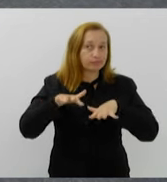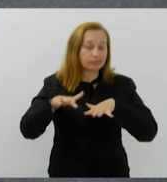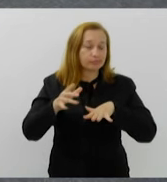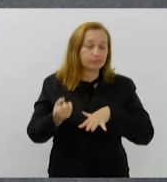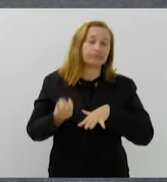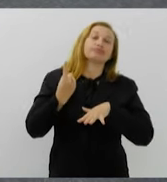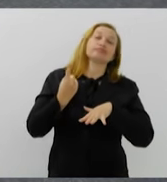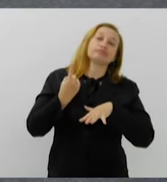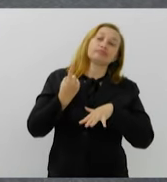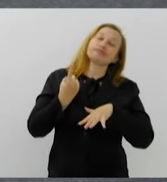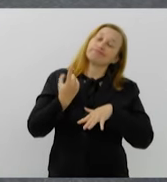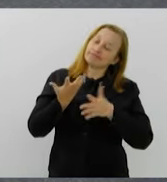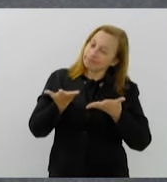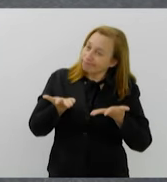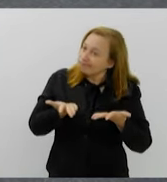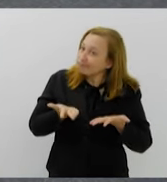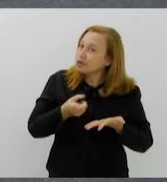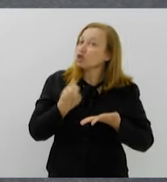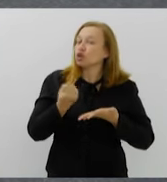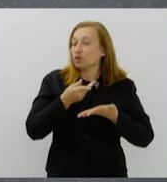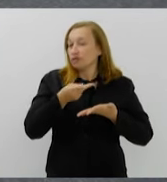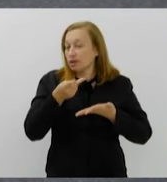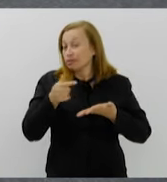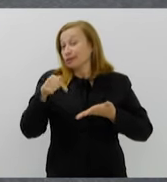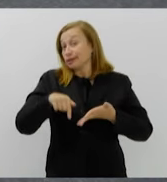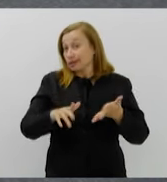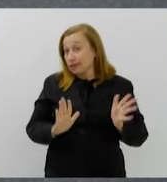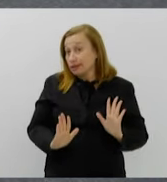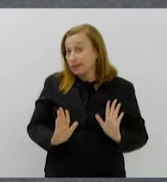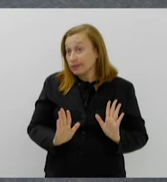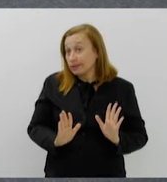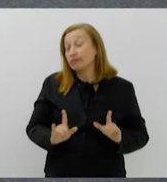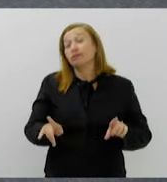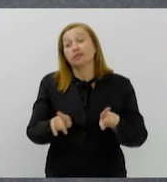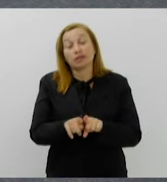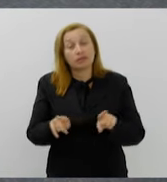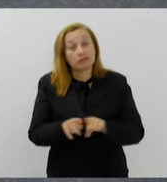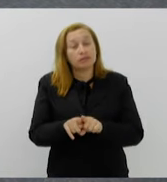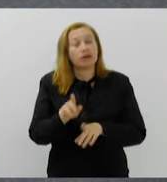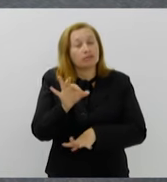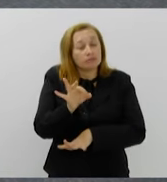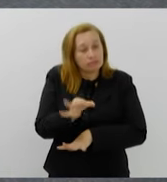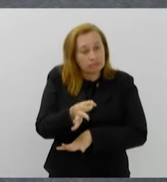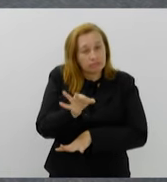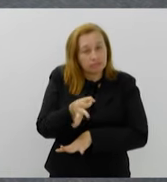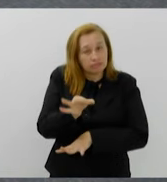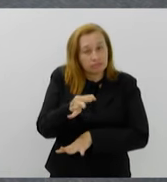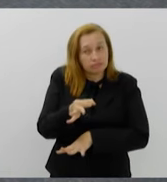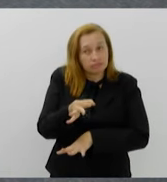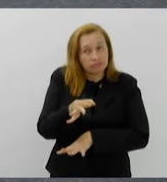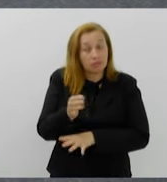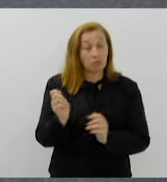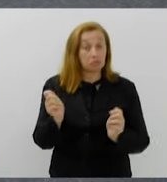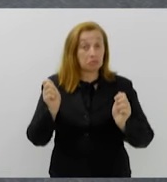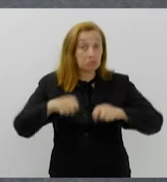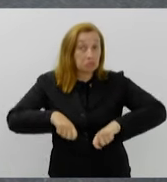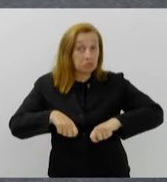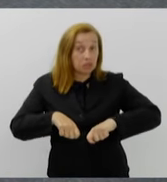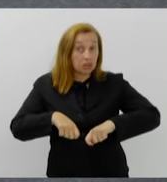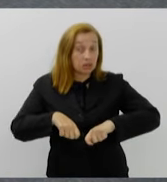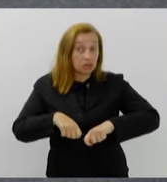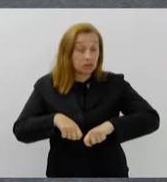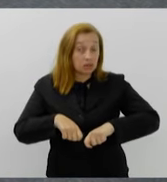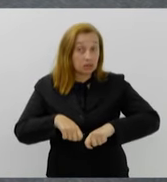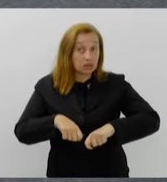estranheza foi isso que nós aqui comentamos e também é evidente que a competência e